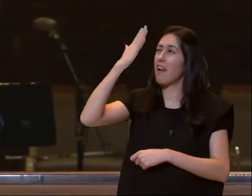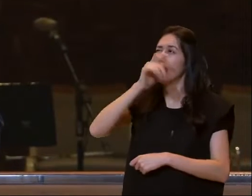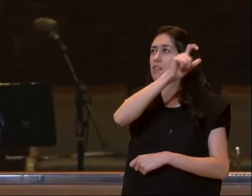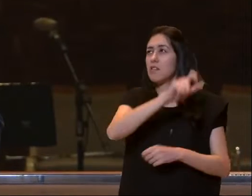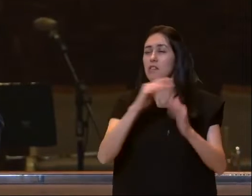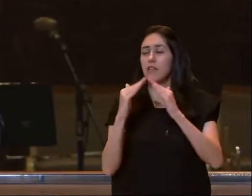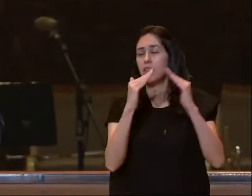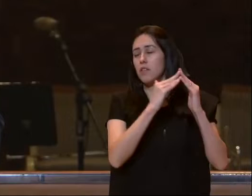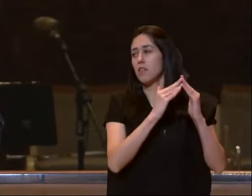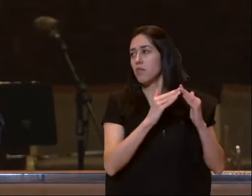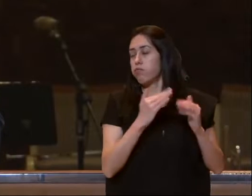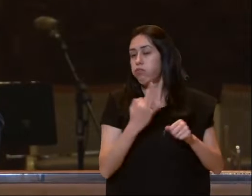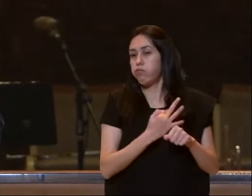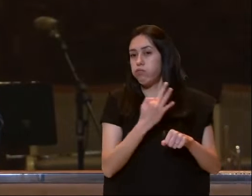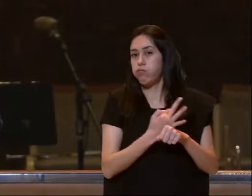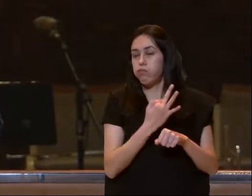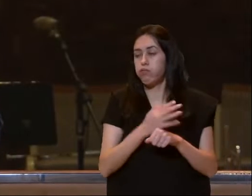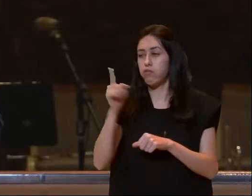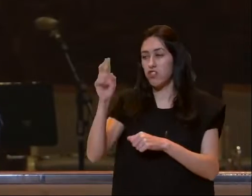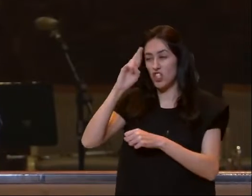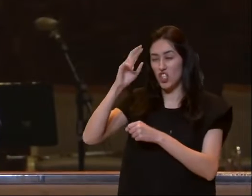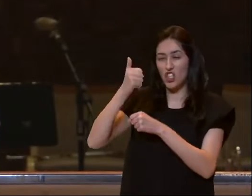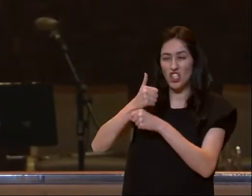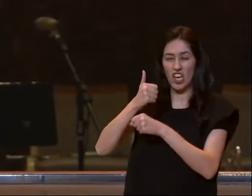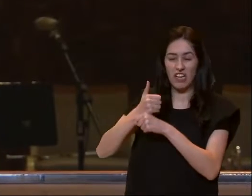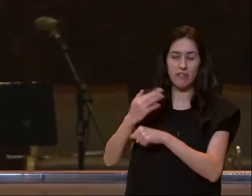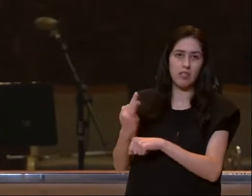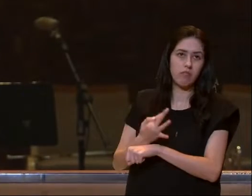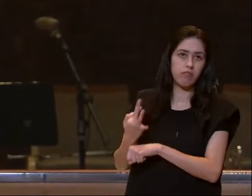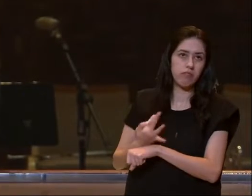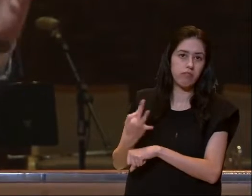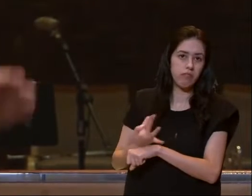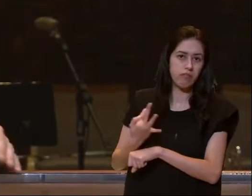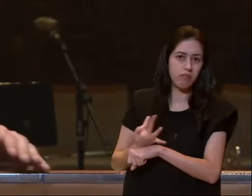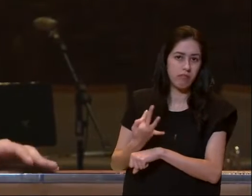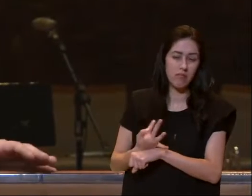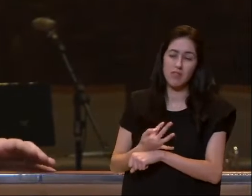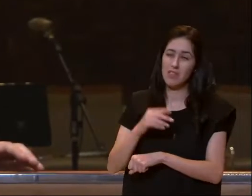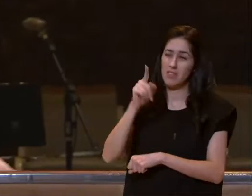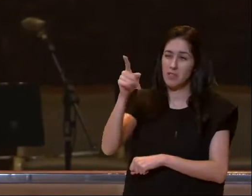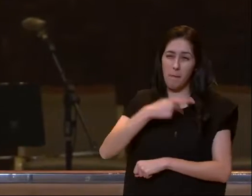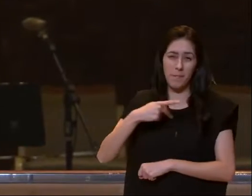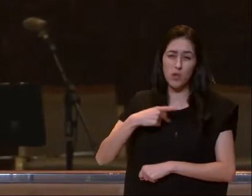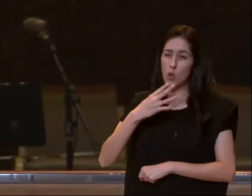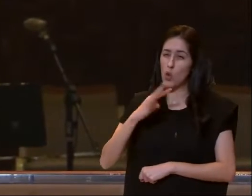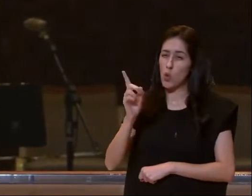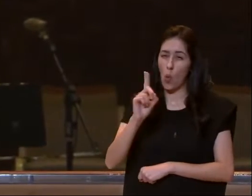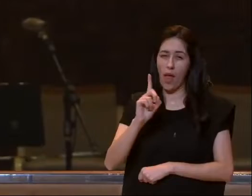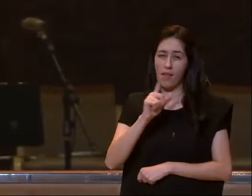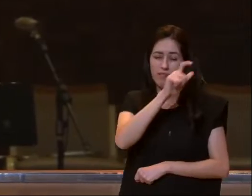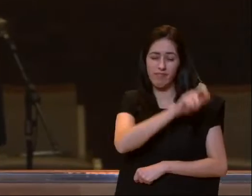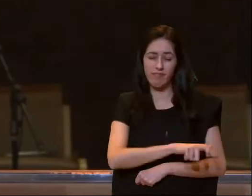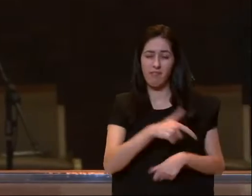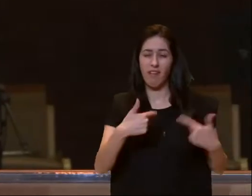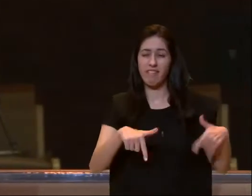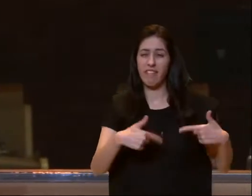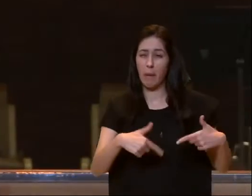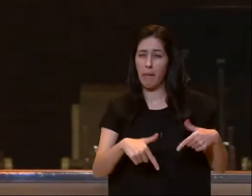meu chefe. Você não conhece o meu colega de trabalho, você não